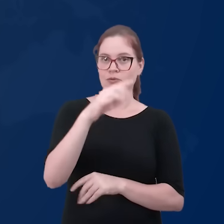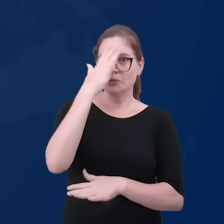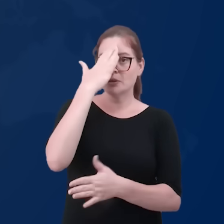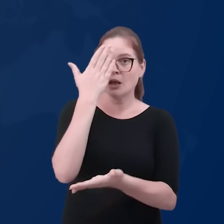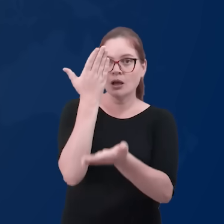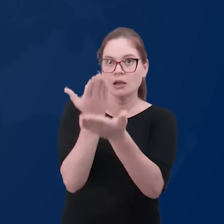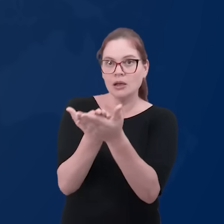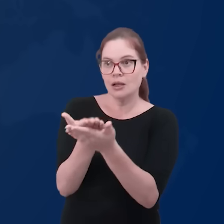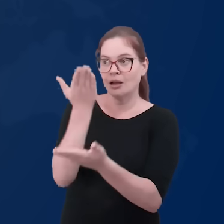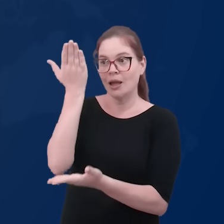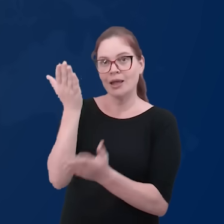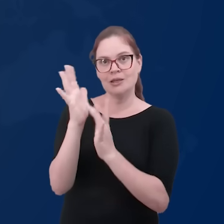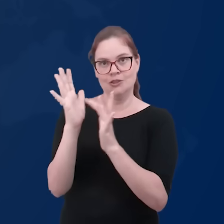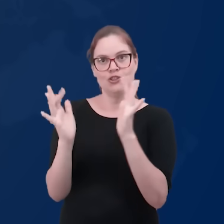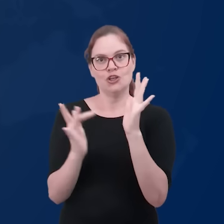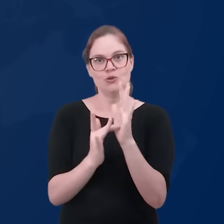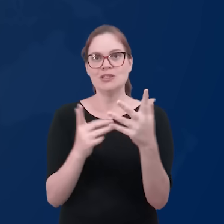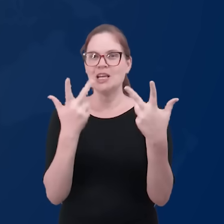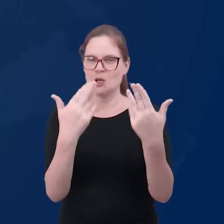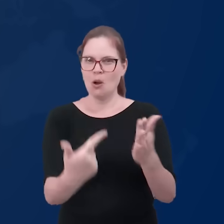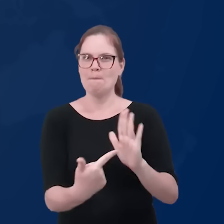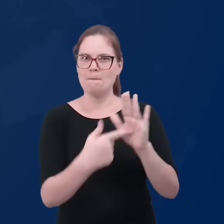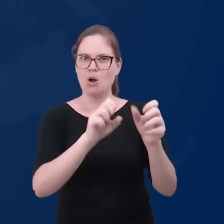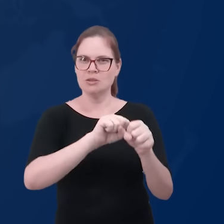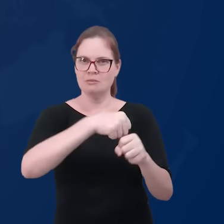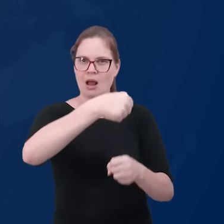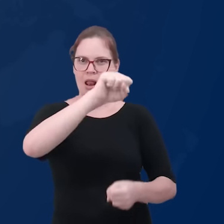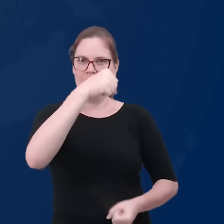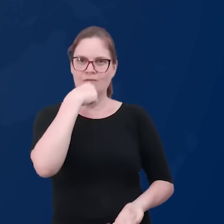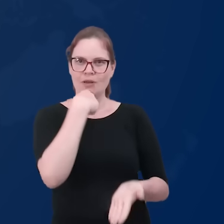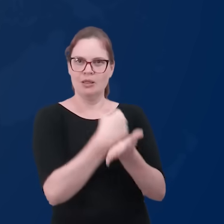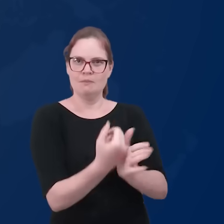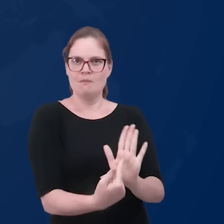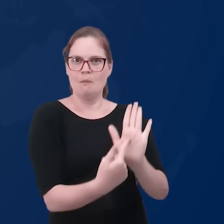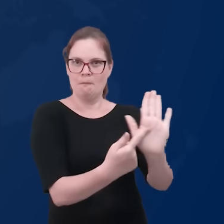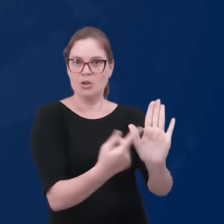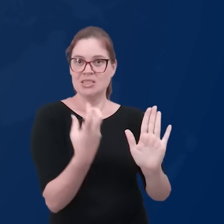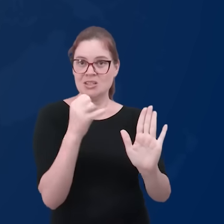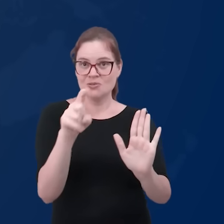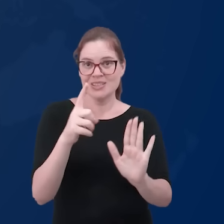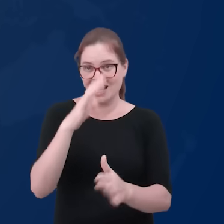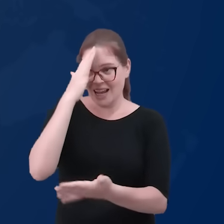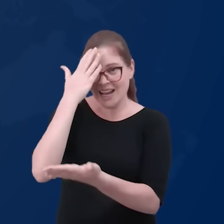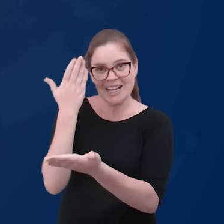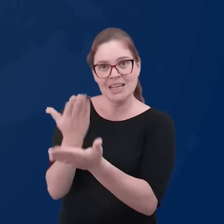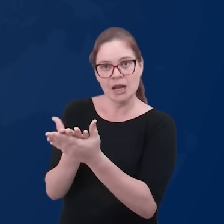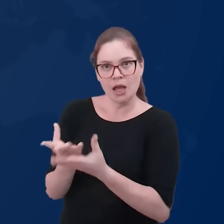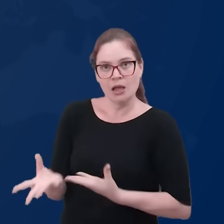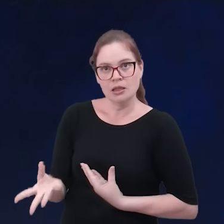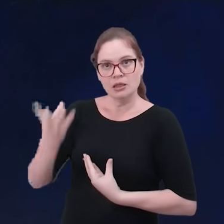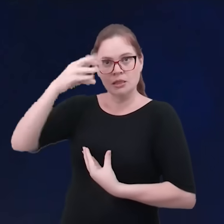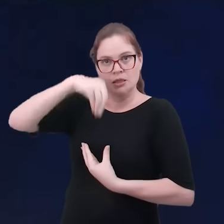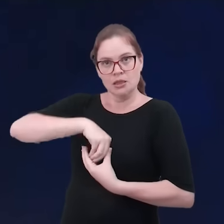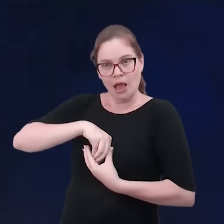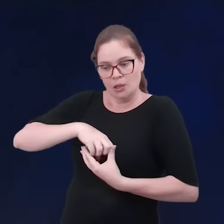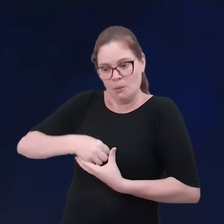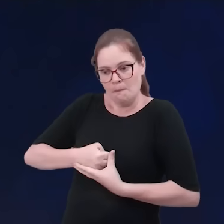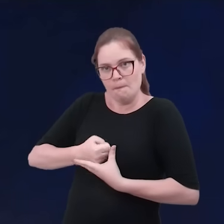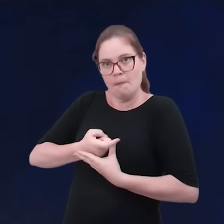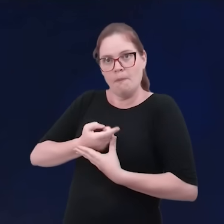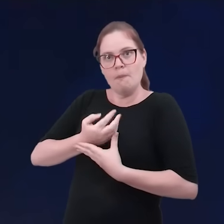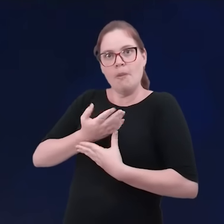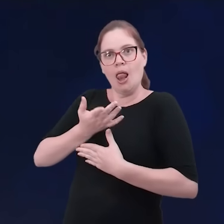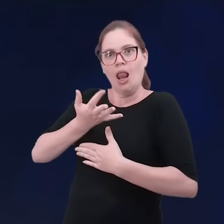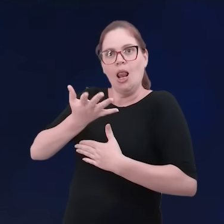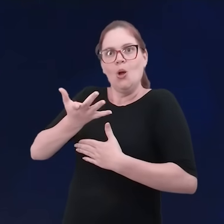em Jesus, como diz a Escritura, águas saltarão no seu interior. Quando nós falamos